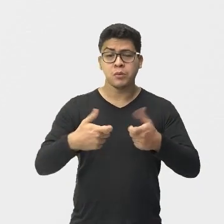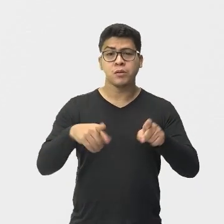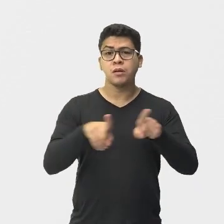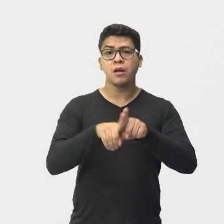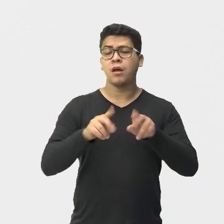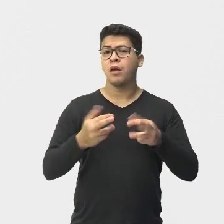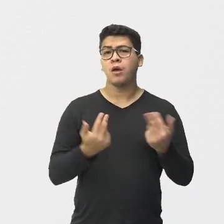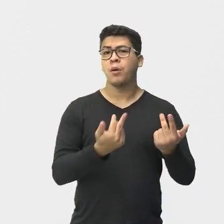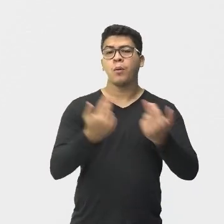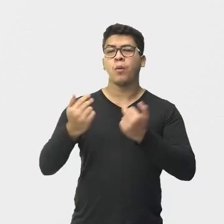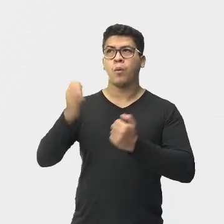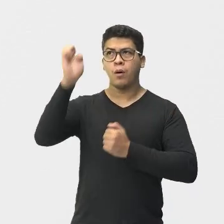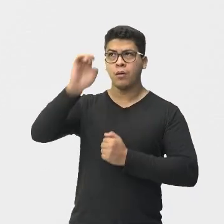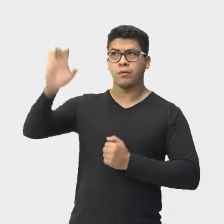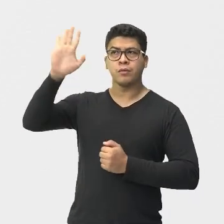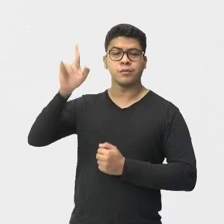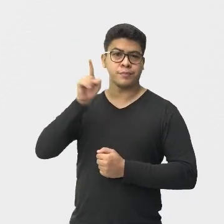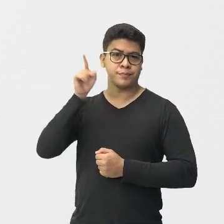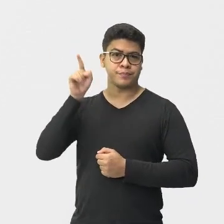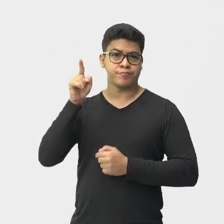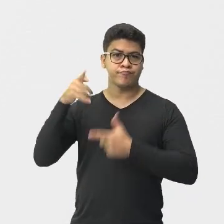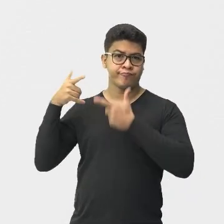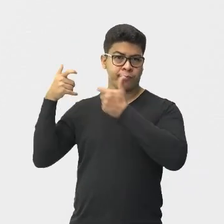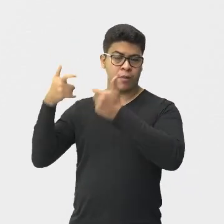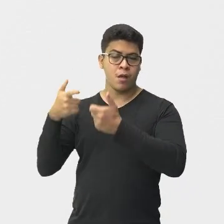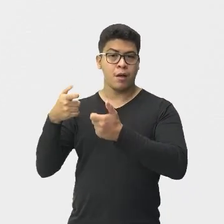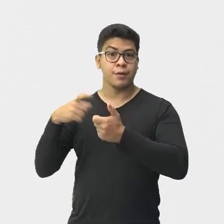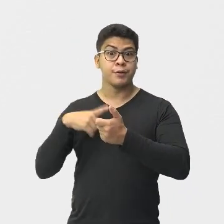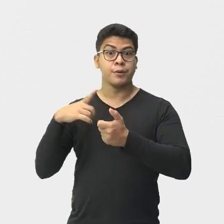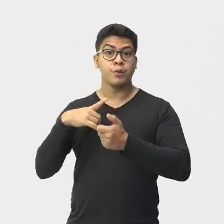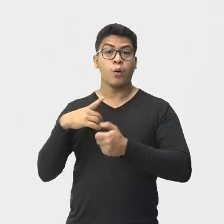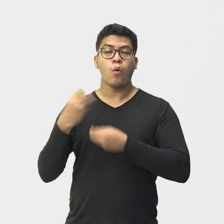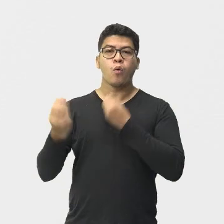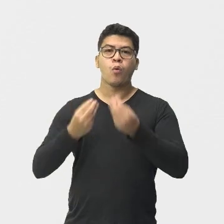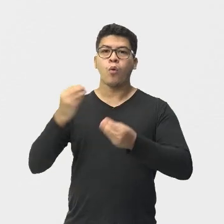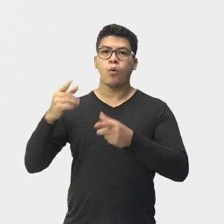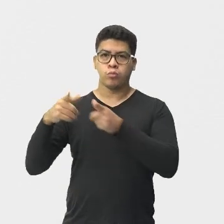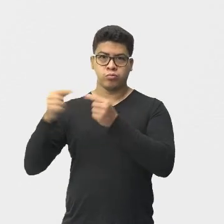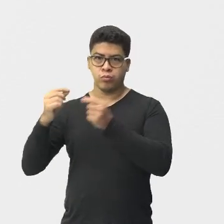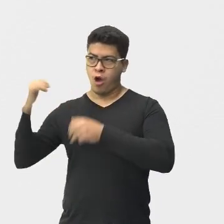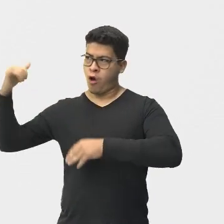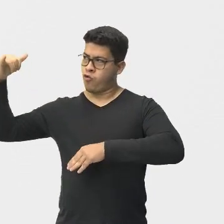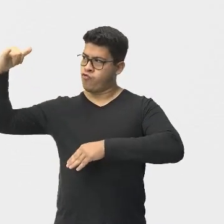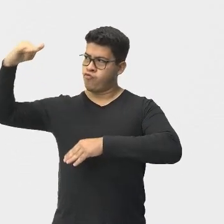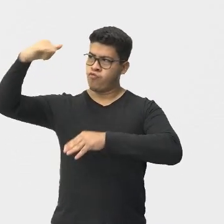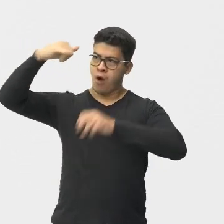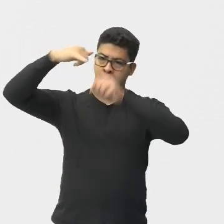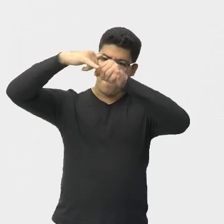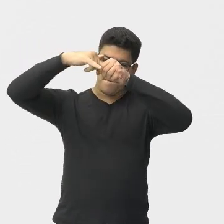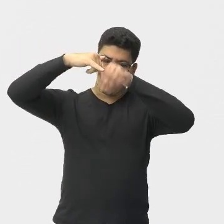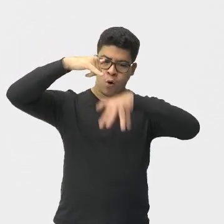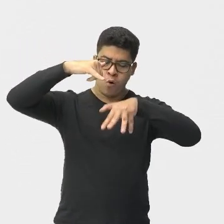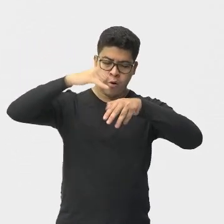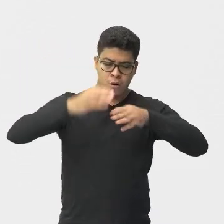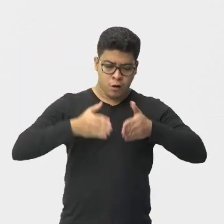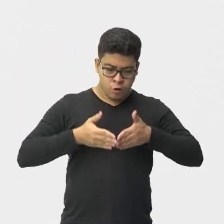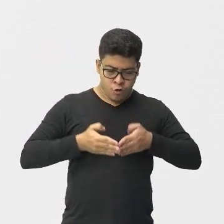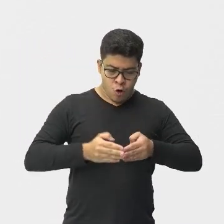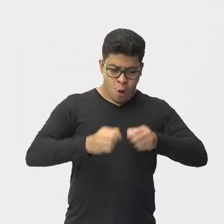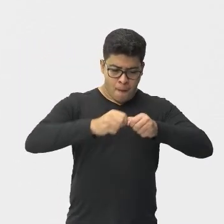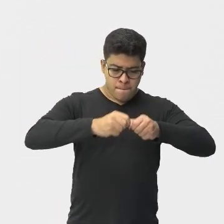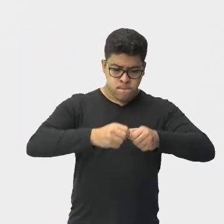de influência. Por esse motivo, o Japão realizou um ataque aéreo à base americana de Pearl Harbor, que estava situada no